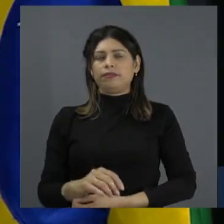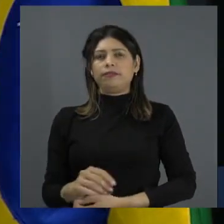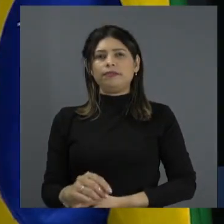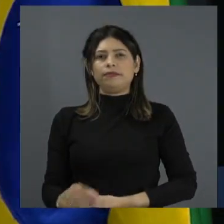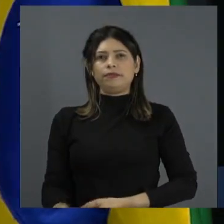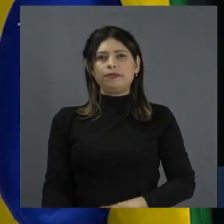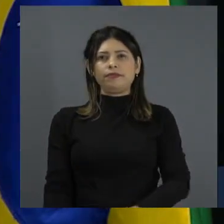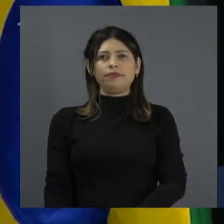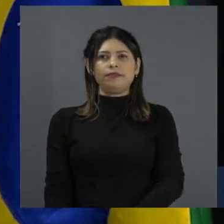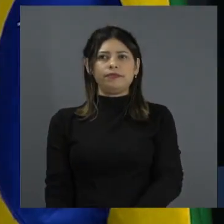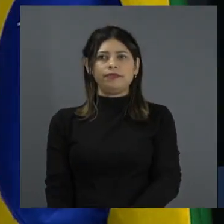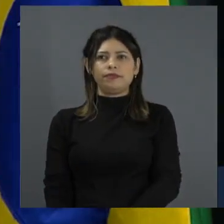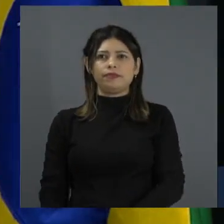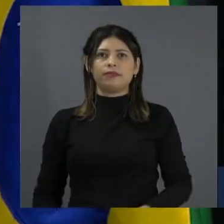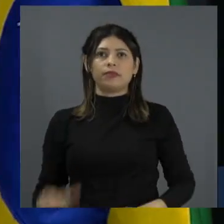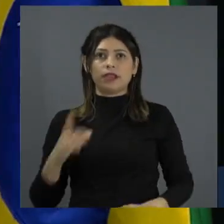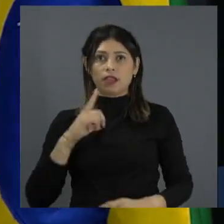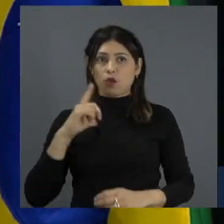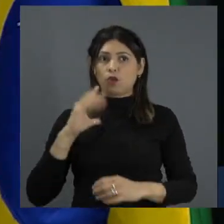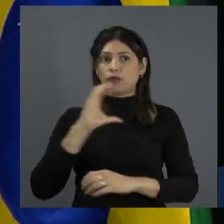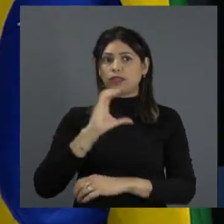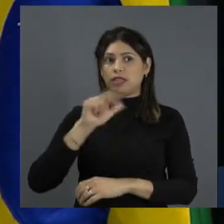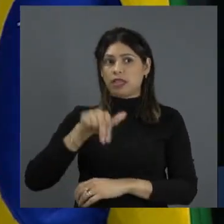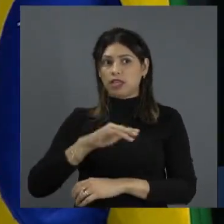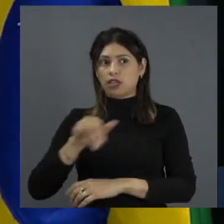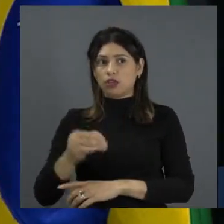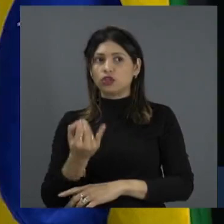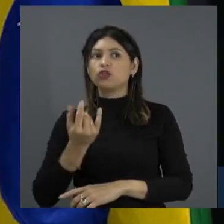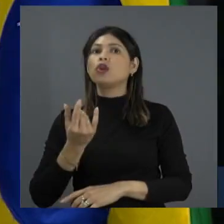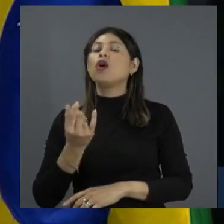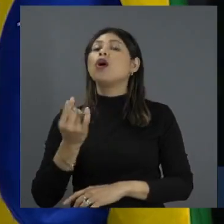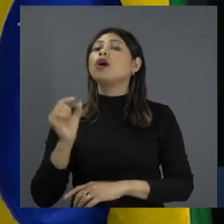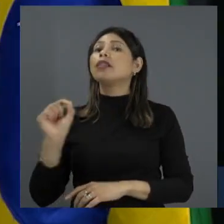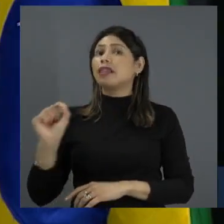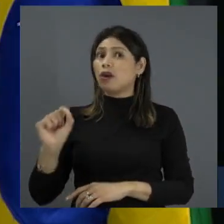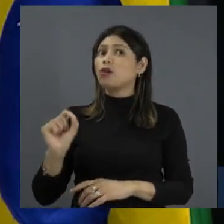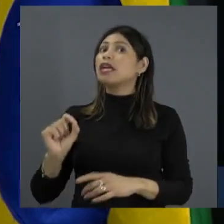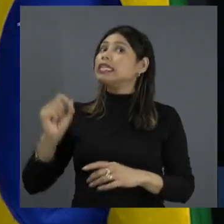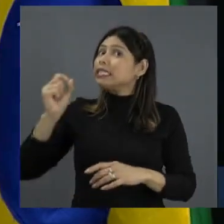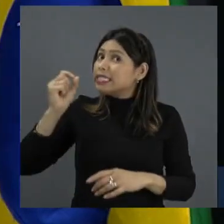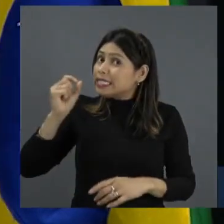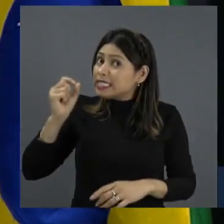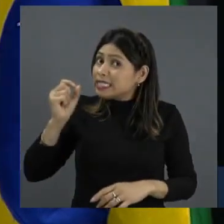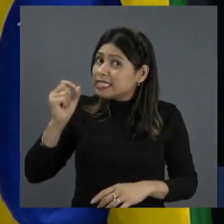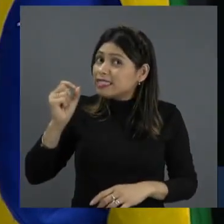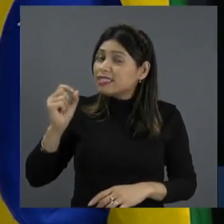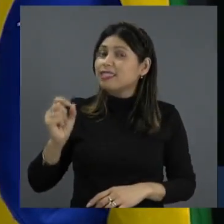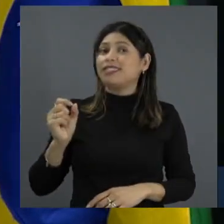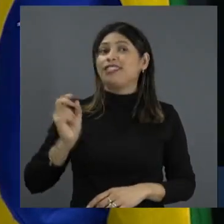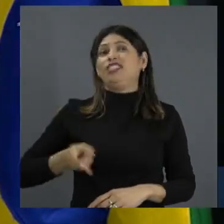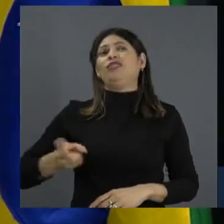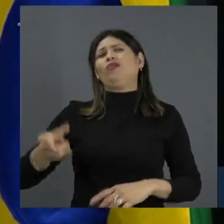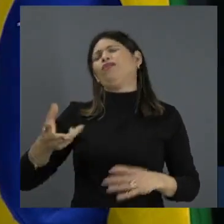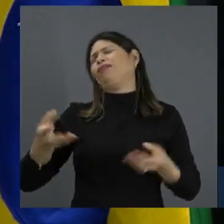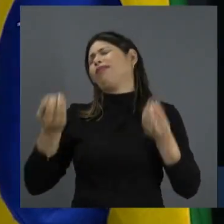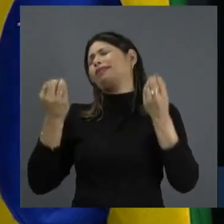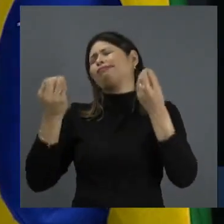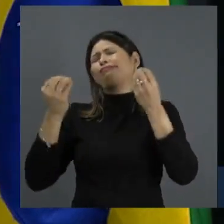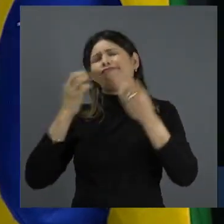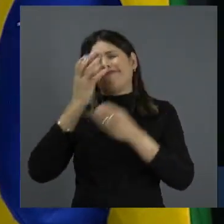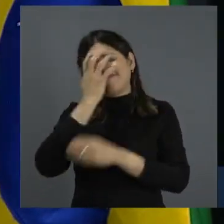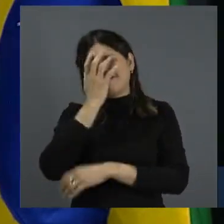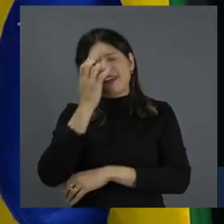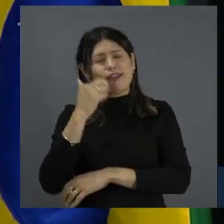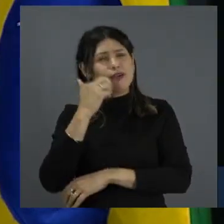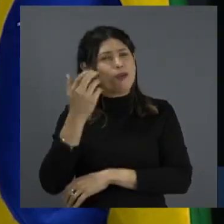do CNJ, que está se desenhando aí, mais uma caçada vergonhosa. Que vergonha, CNJ!